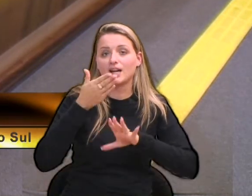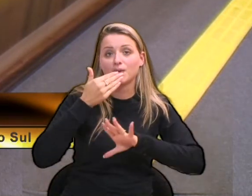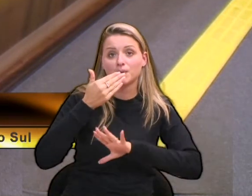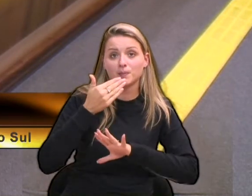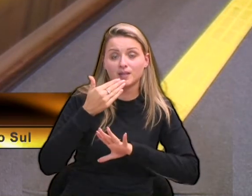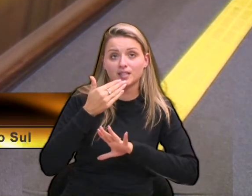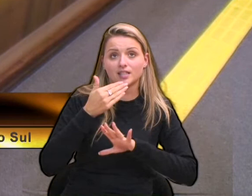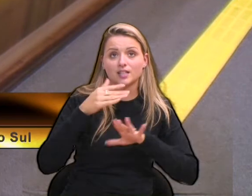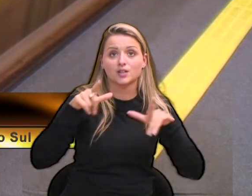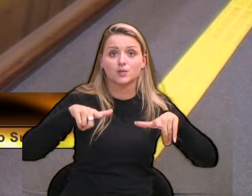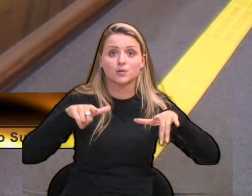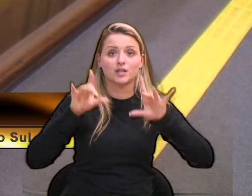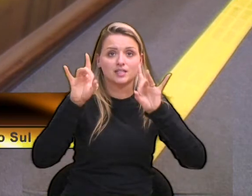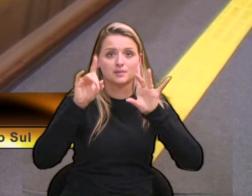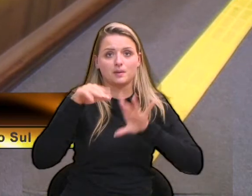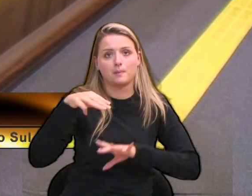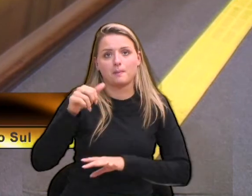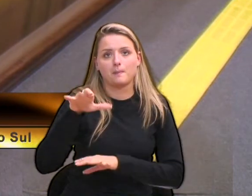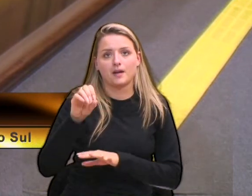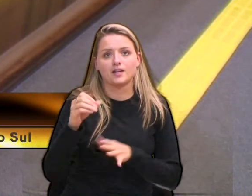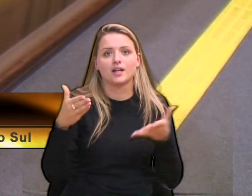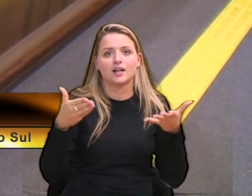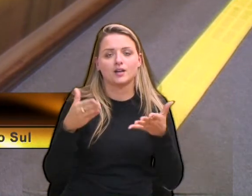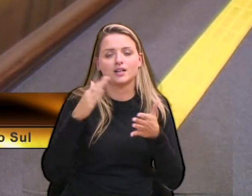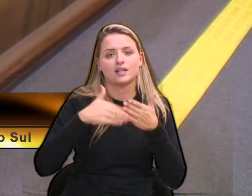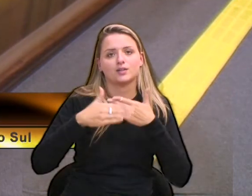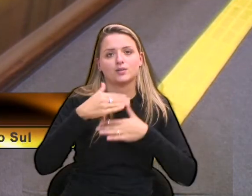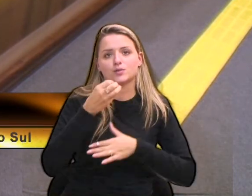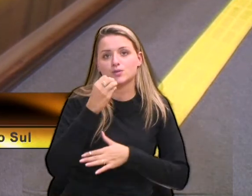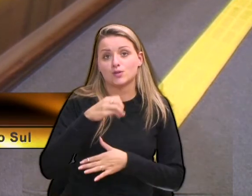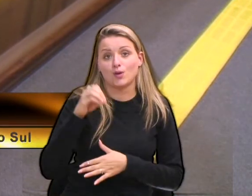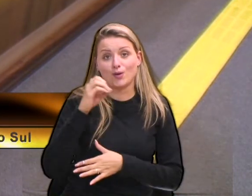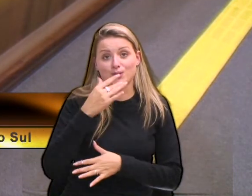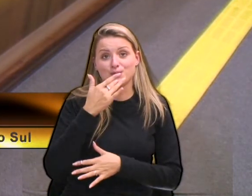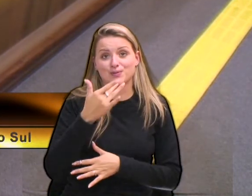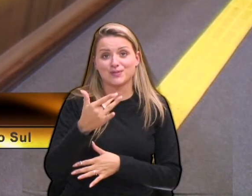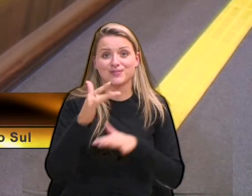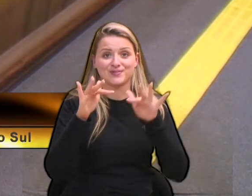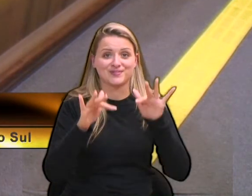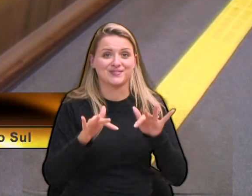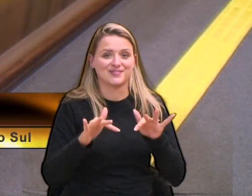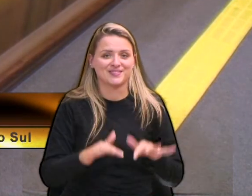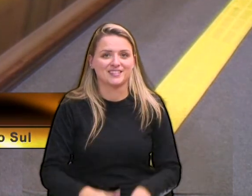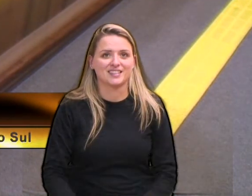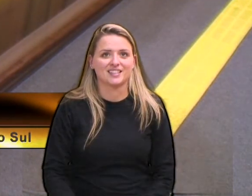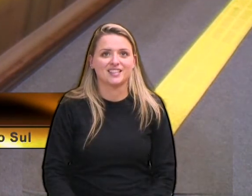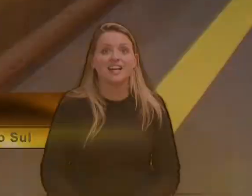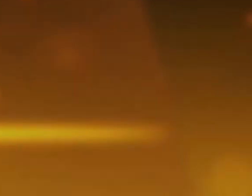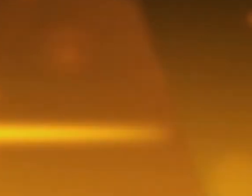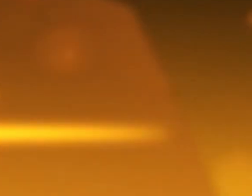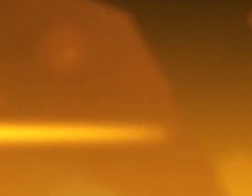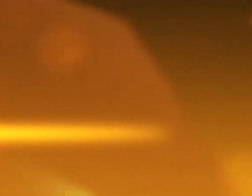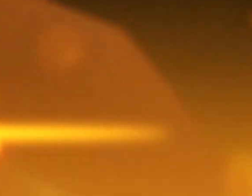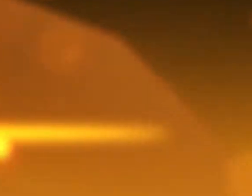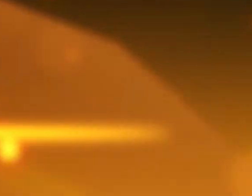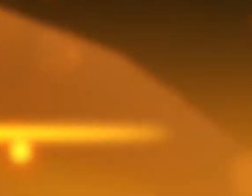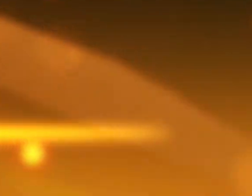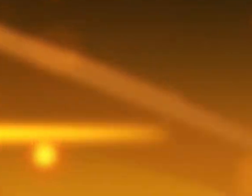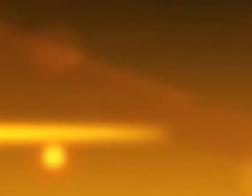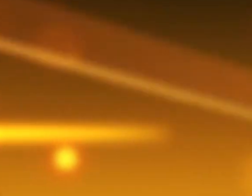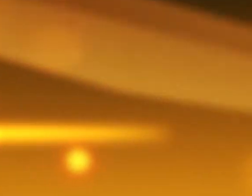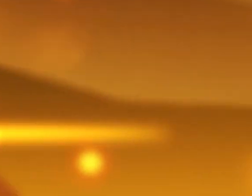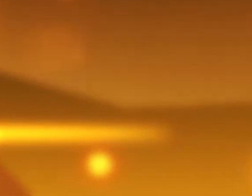Crosa. Tenham todos um ótimo fim de tarde. Vamos fazer uma foto oficial.